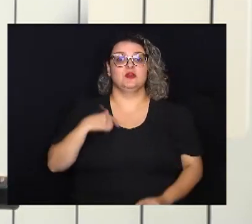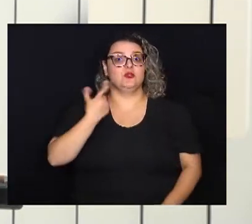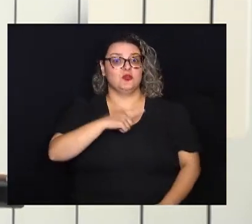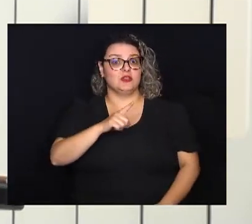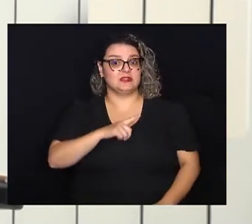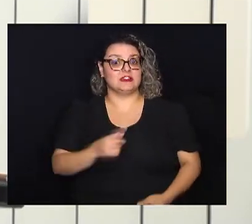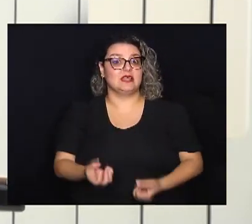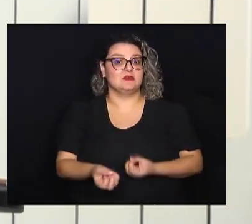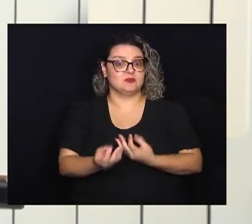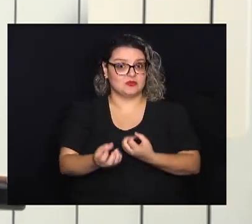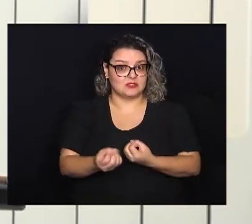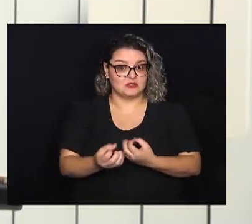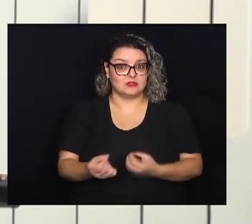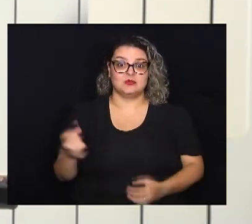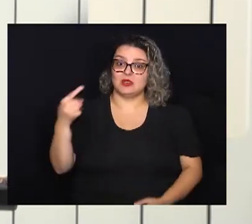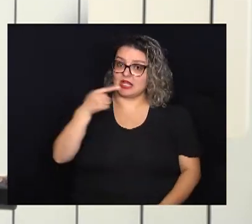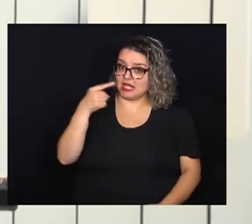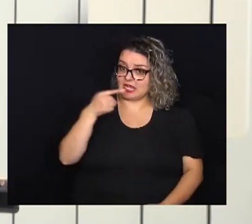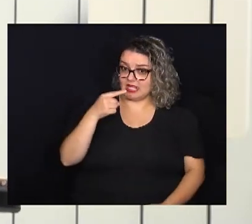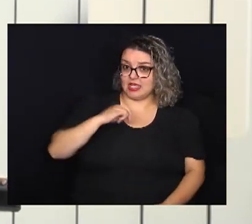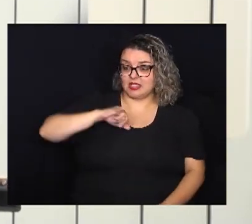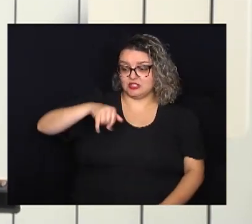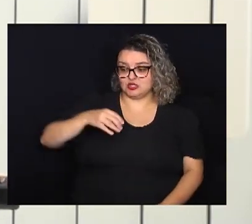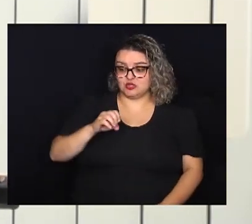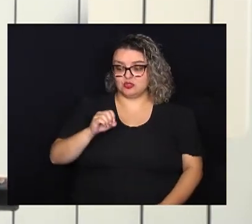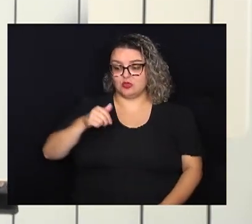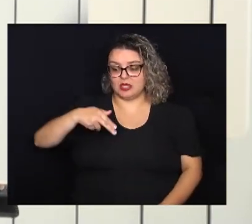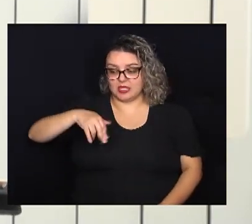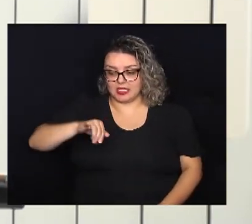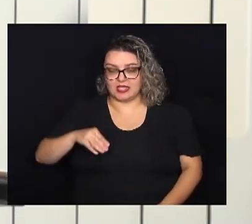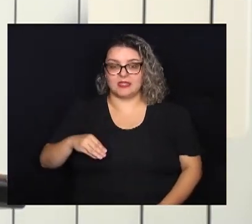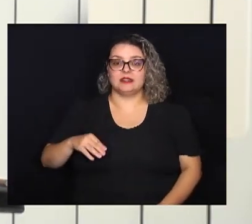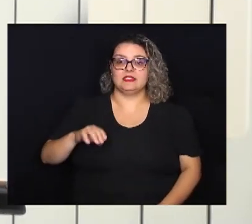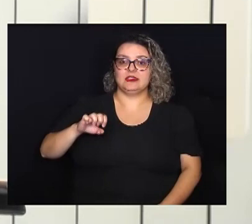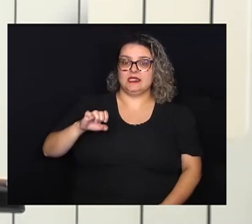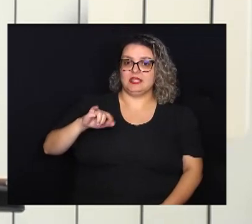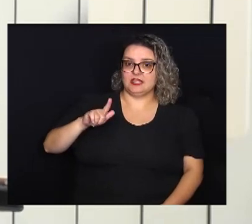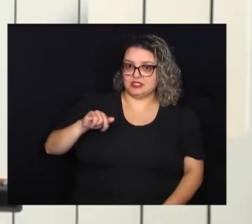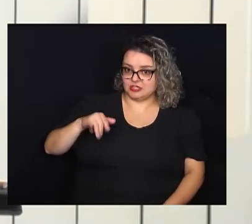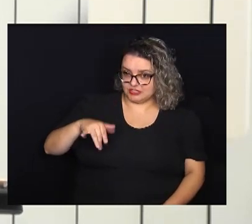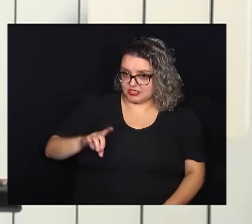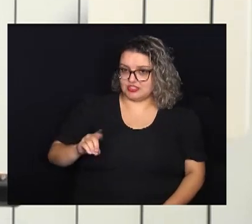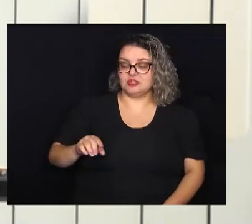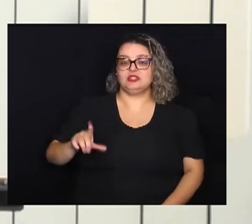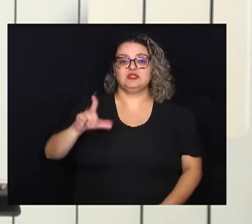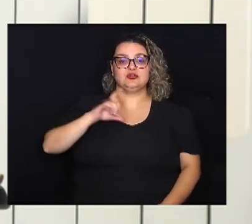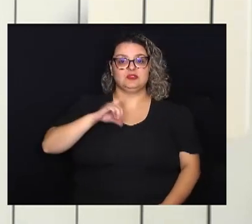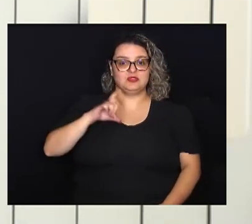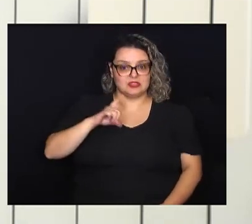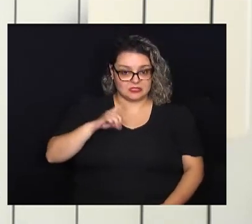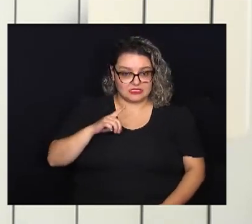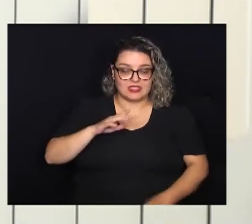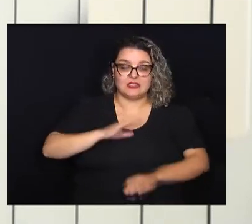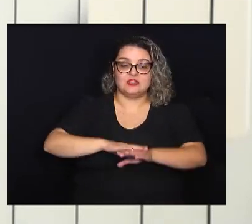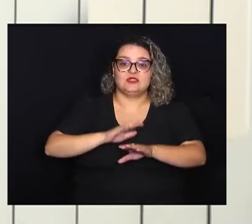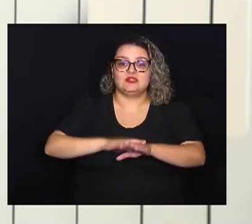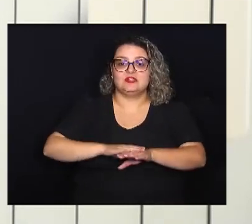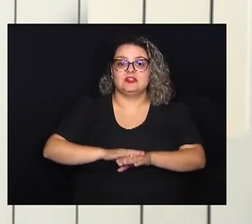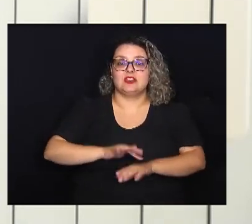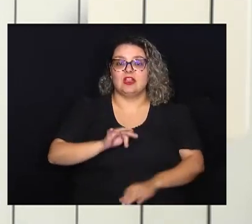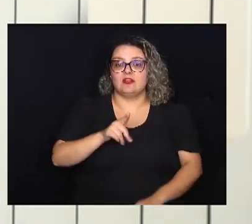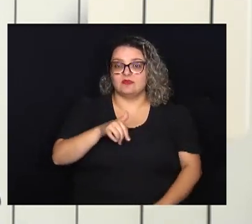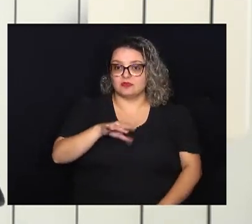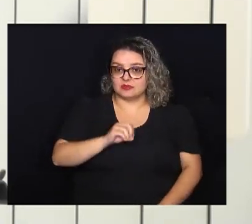informação que lá no distrito de Joaquim Egídio na estação ambiental tem atividade também e hoje é Fundação José Pedro